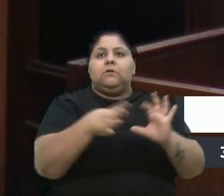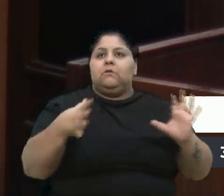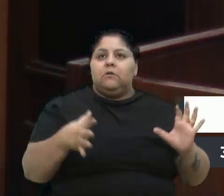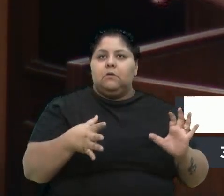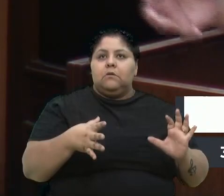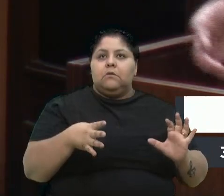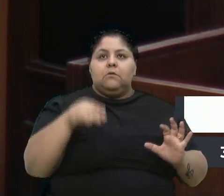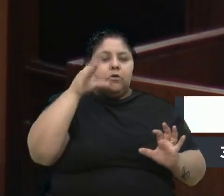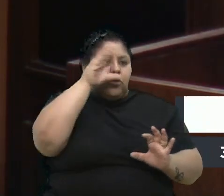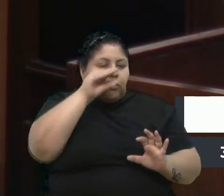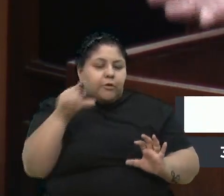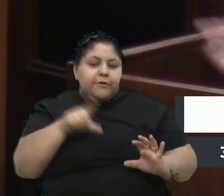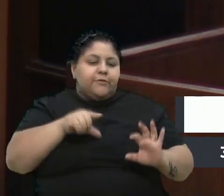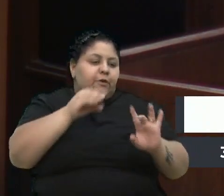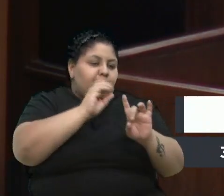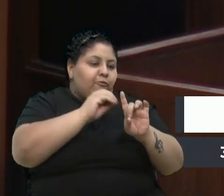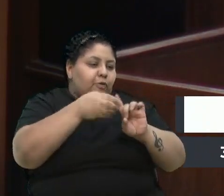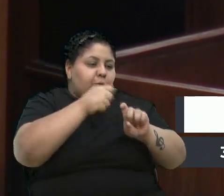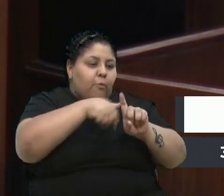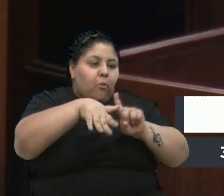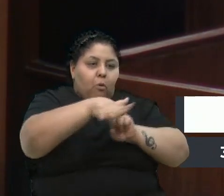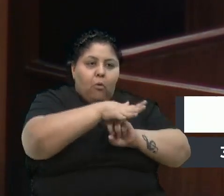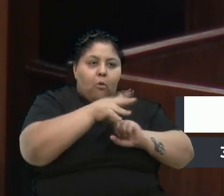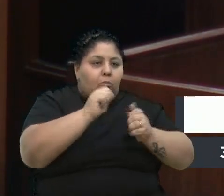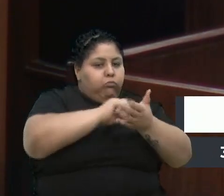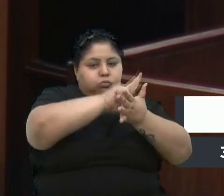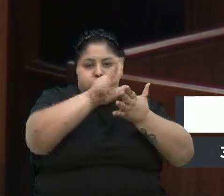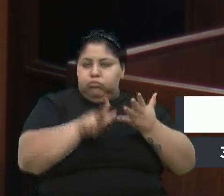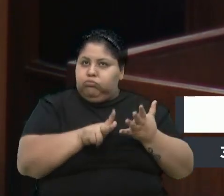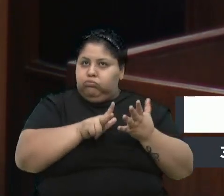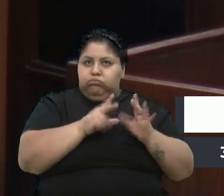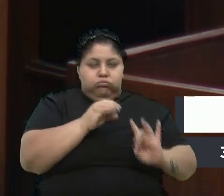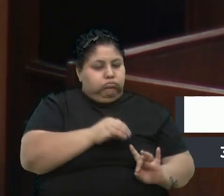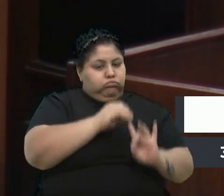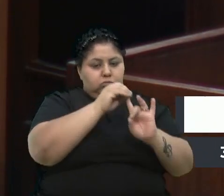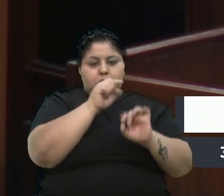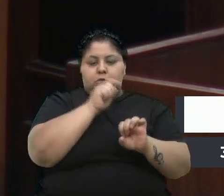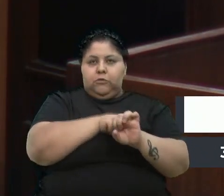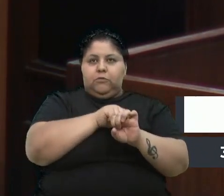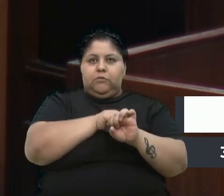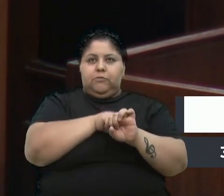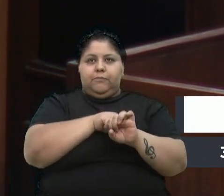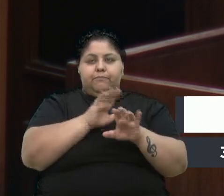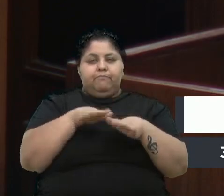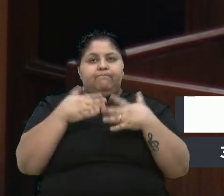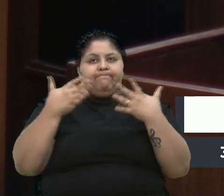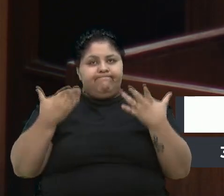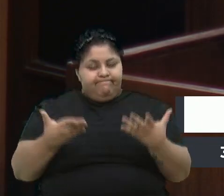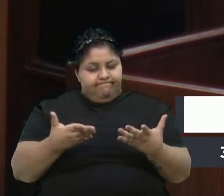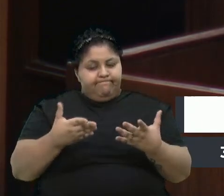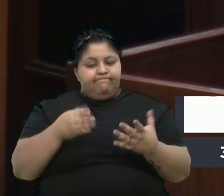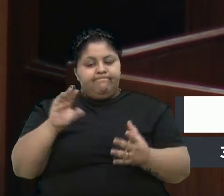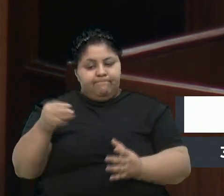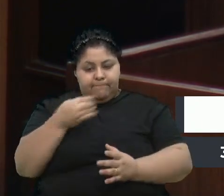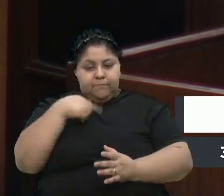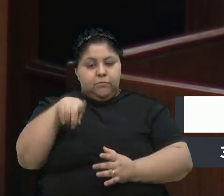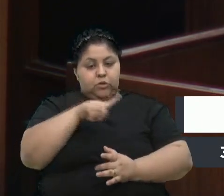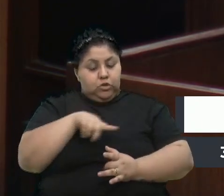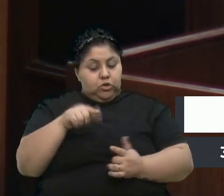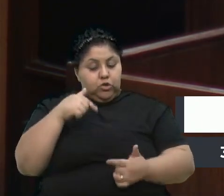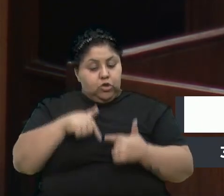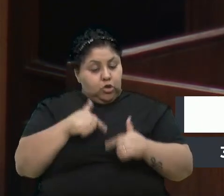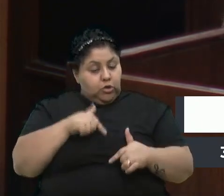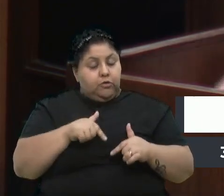há uma vulnerabilidade social ou coisa desse tipo que é a prioridade no momento. Então, justamente, nós vamos ter que trabalhar muito